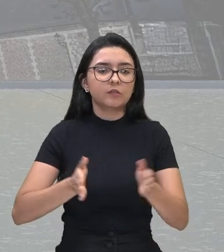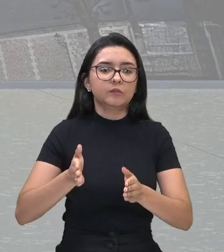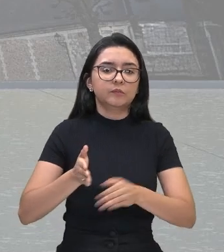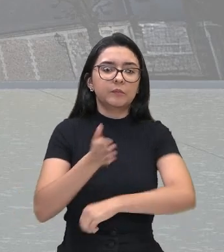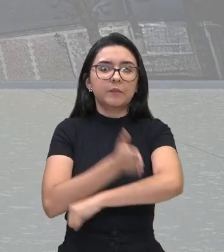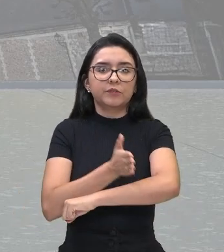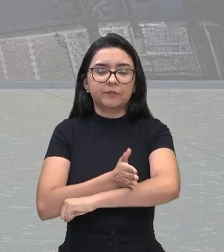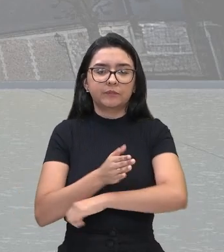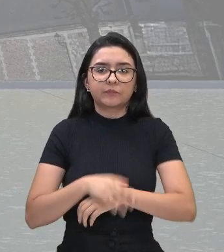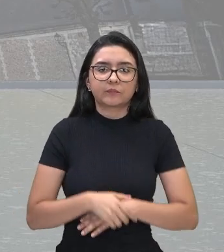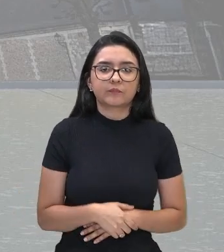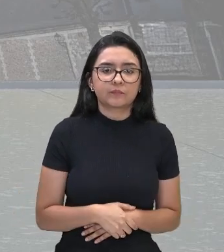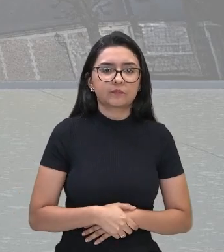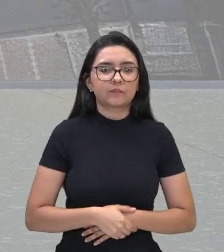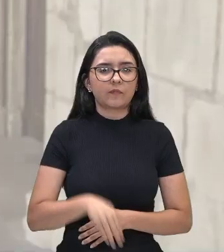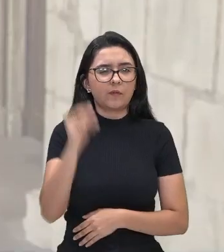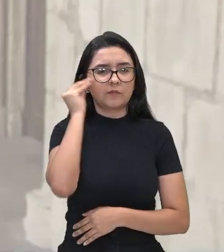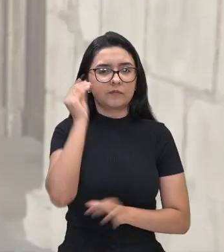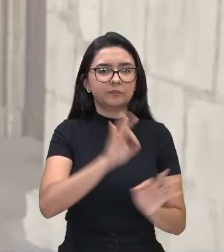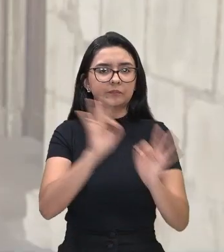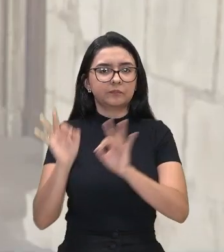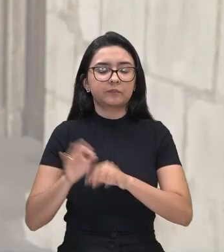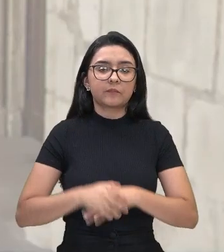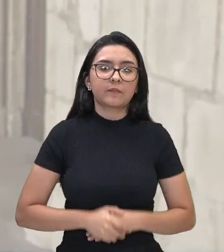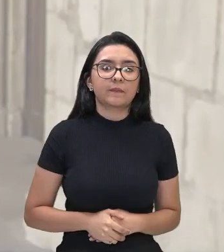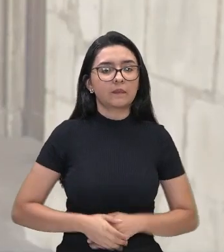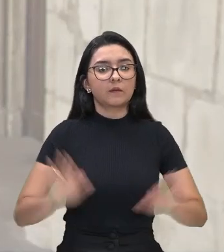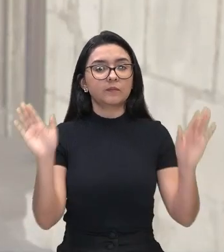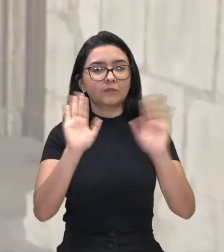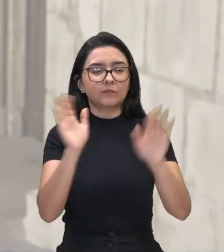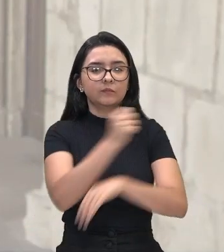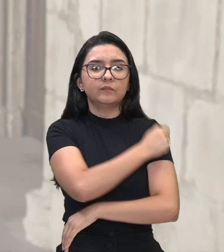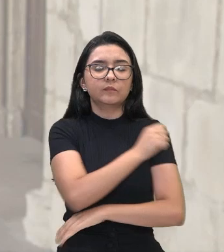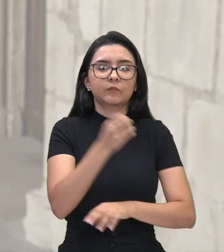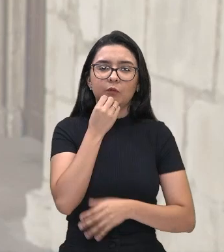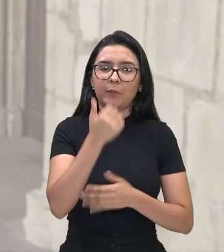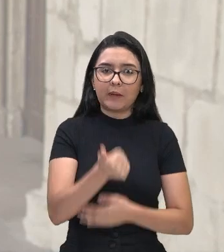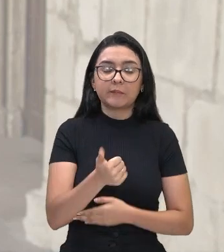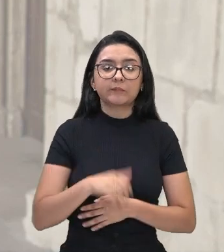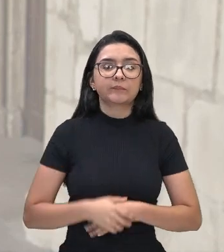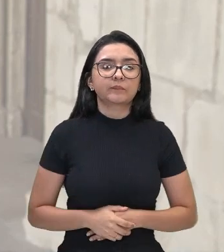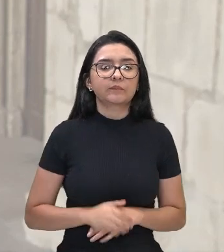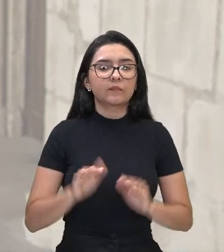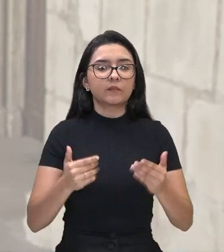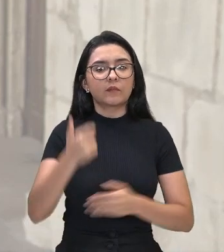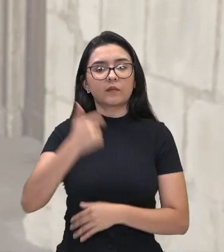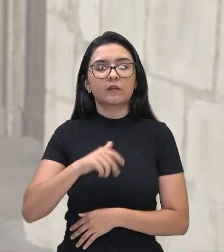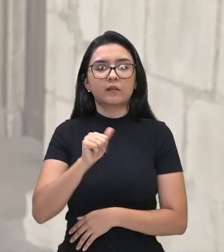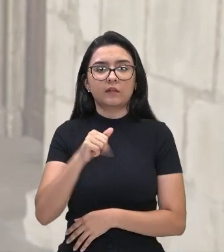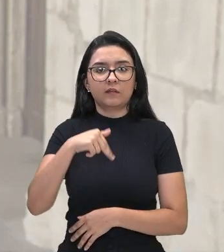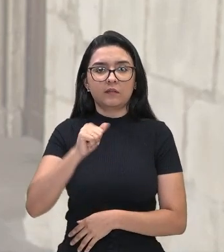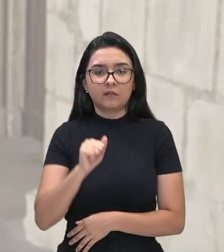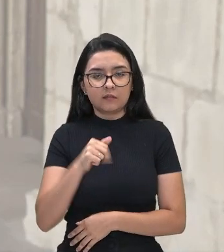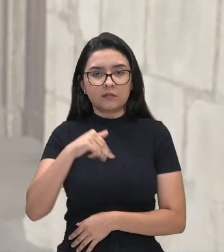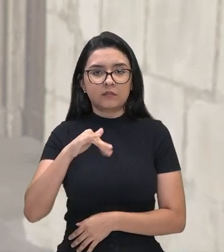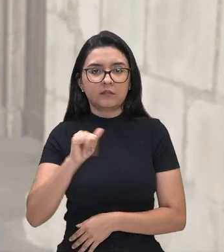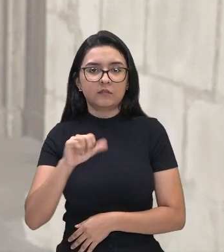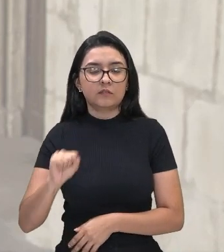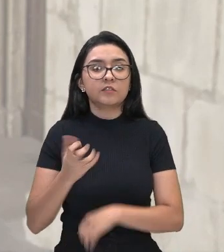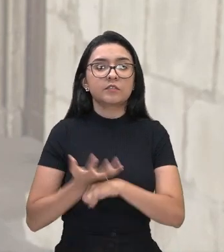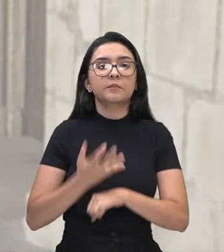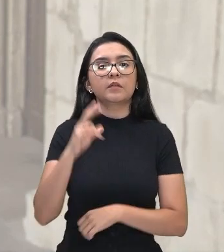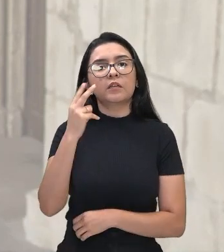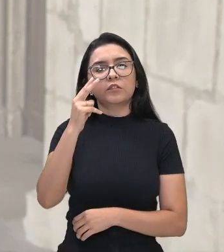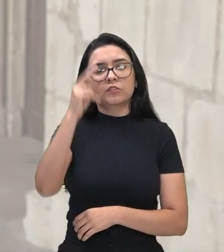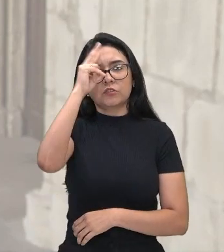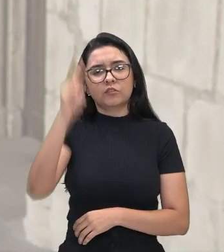da Idade Média. Vamos ouvi-lo? Fala, galerinha! Tudo bem com vocês? Professor Ananias Carvalho de História aqui para a